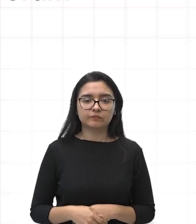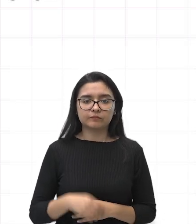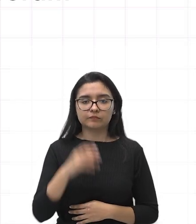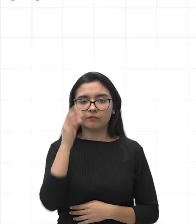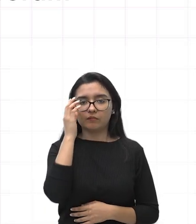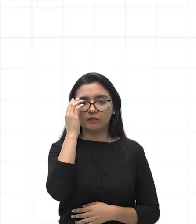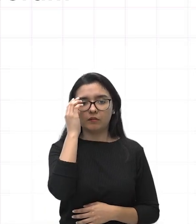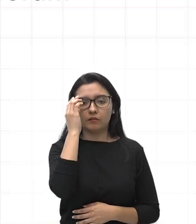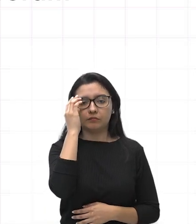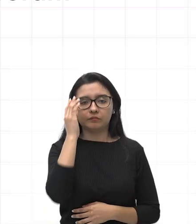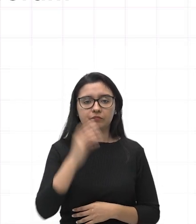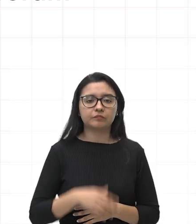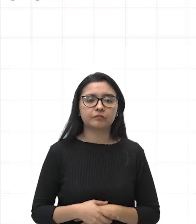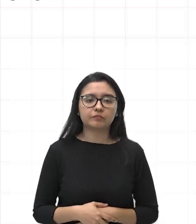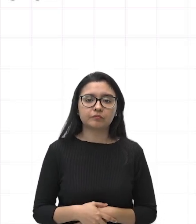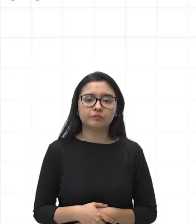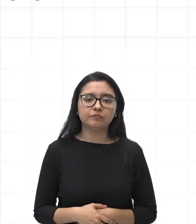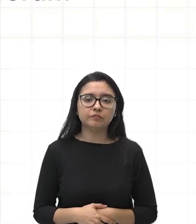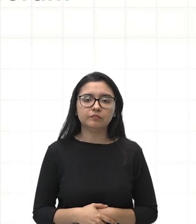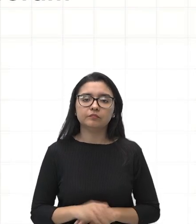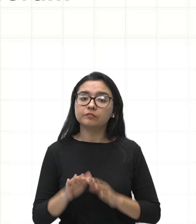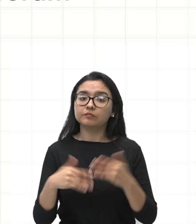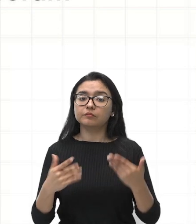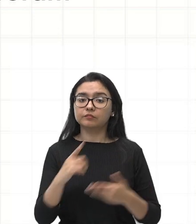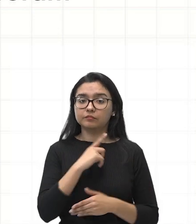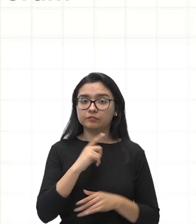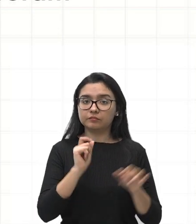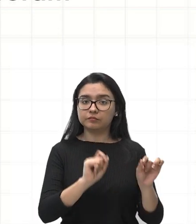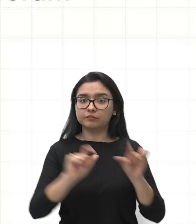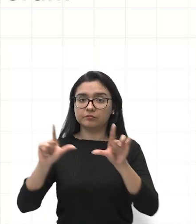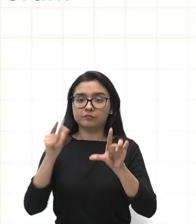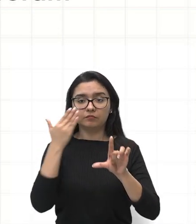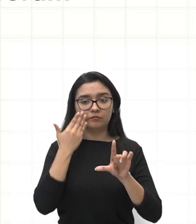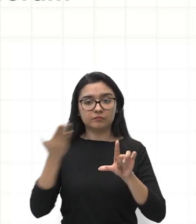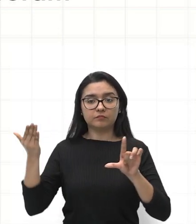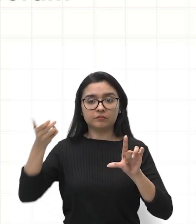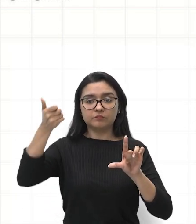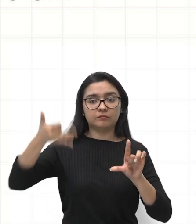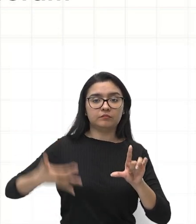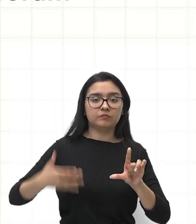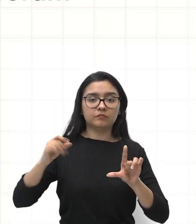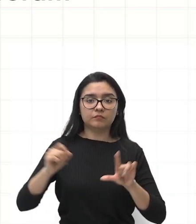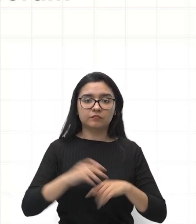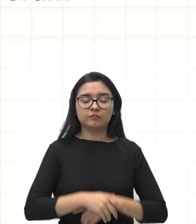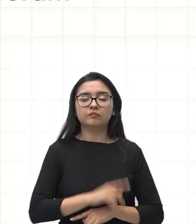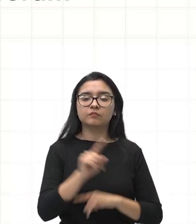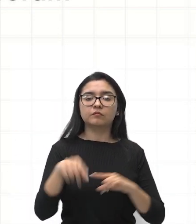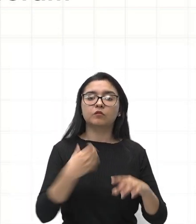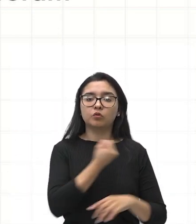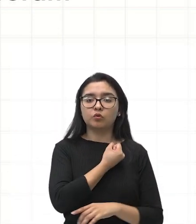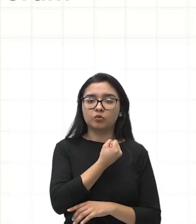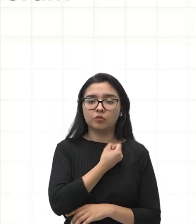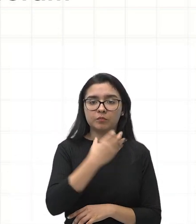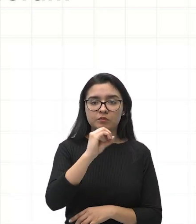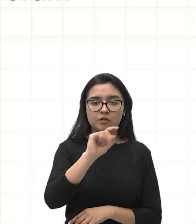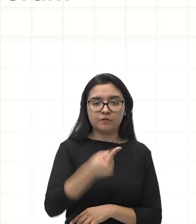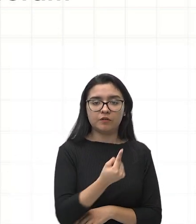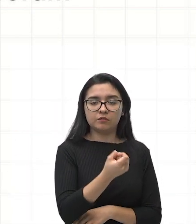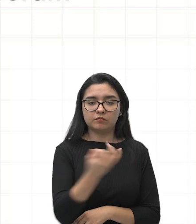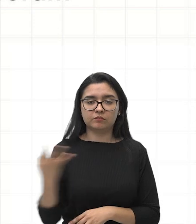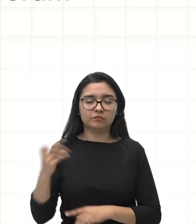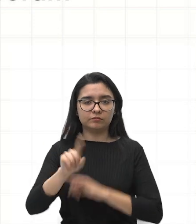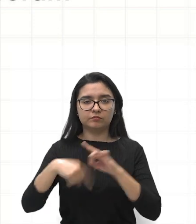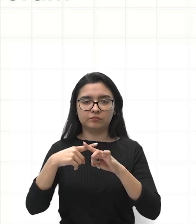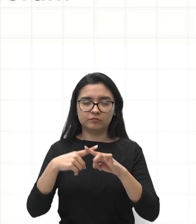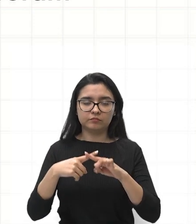Vejam só. Temos aqui na cartela, ó, o que diz aqui, ó, multiplicação de número decimal. Bom, pessoal, primeiro,